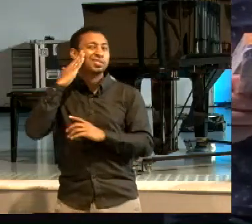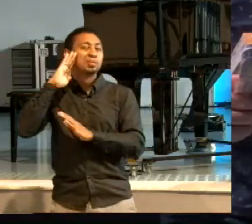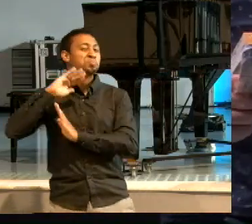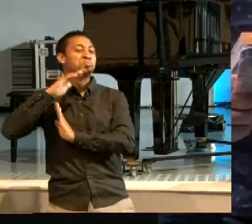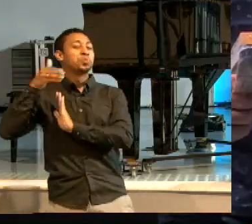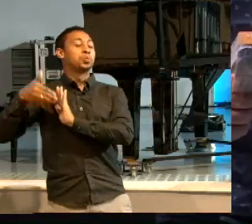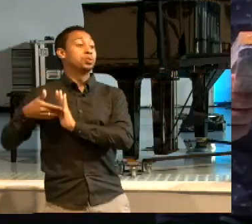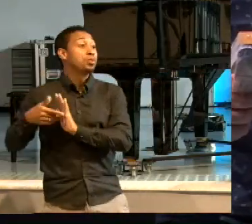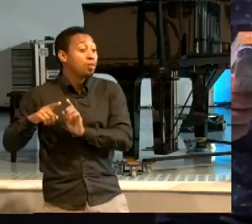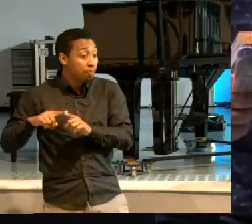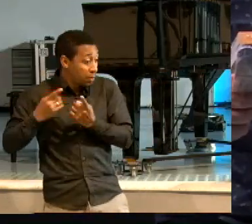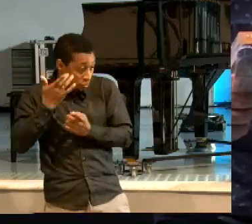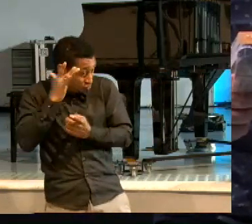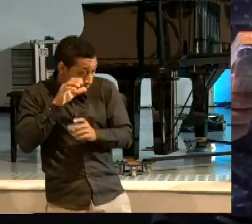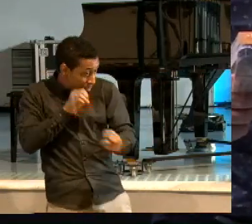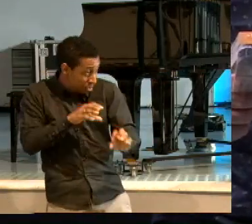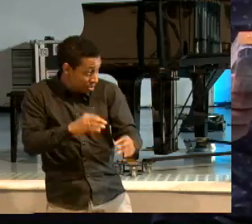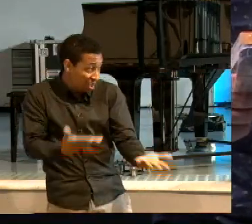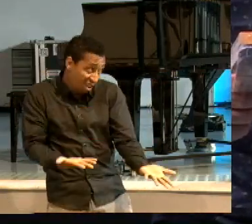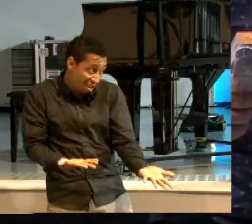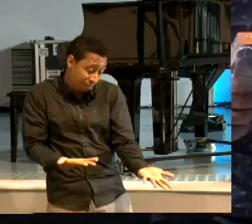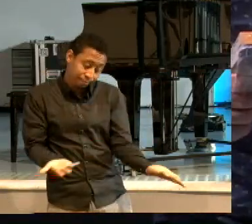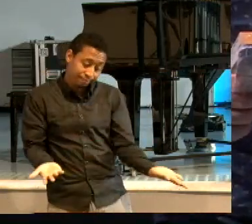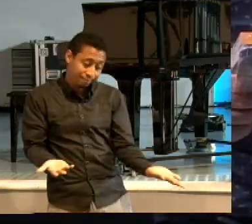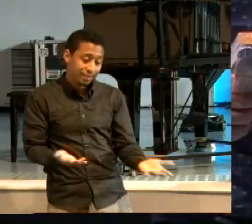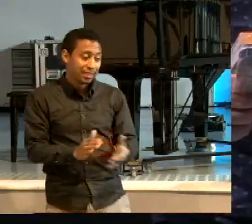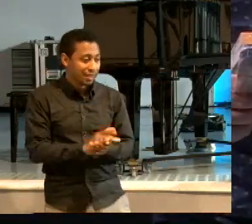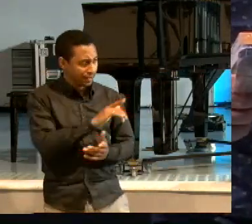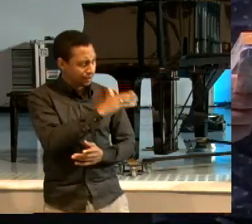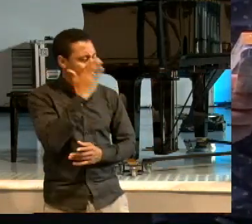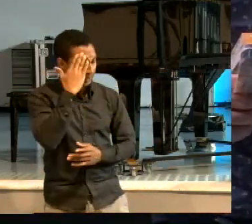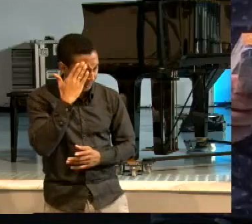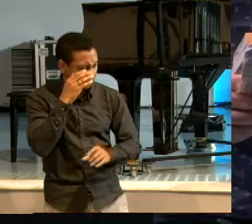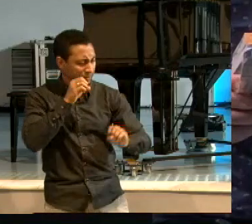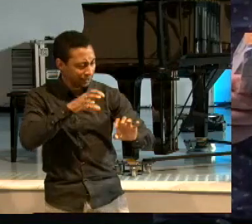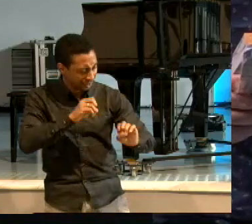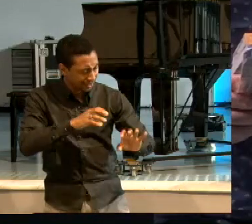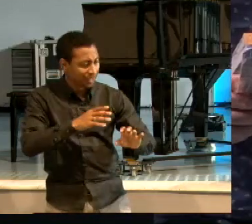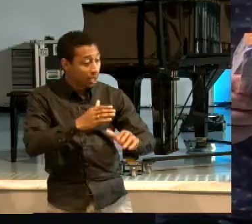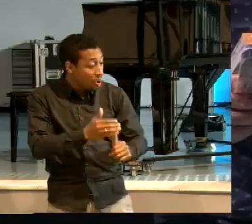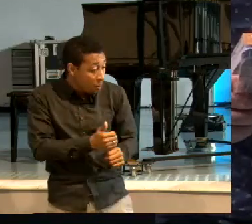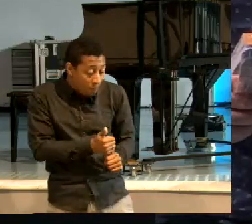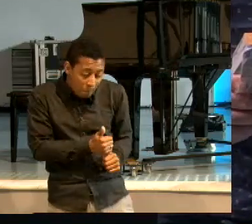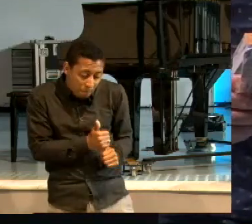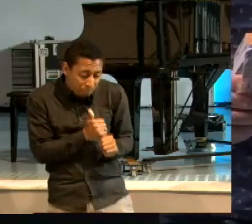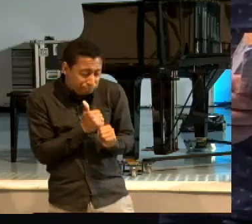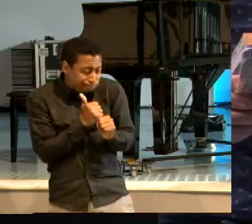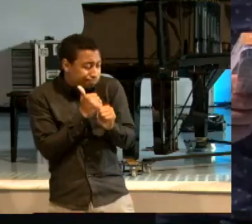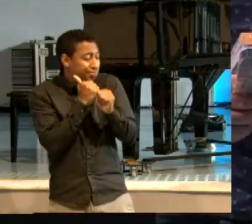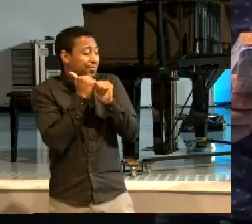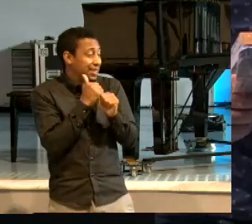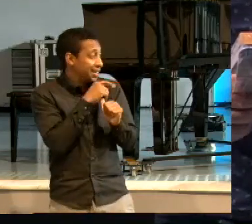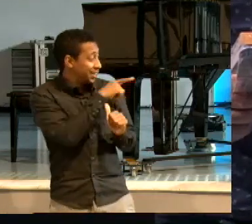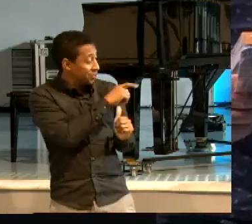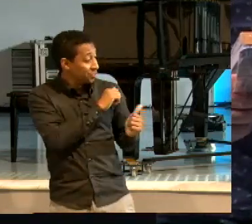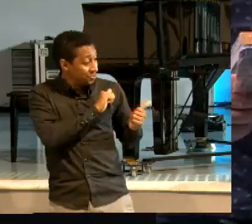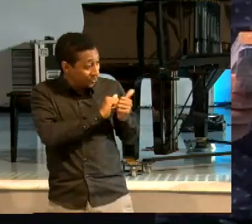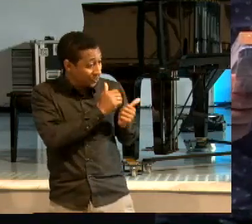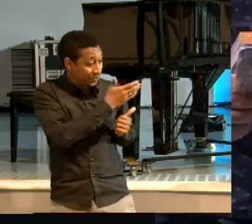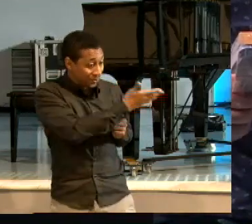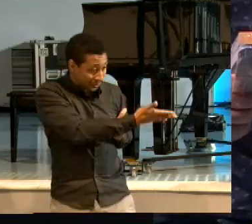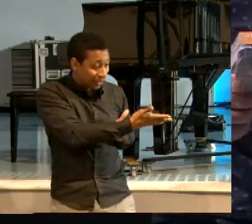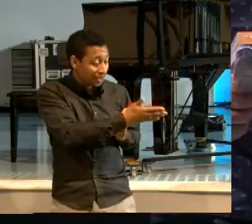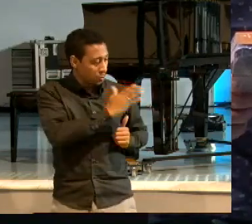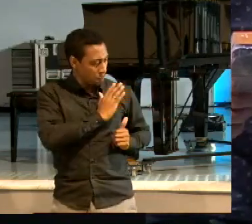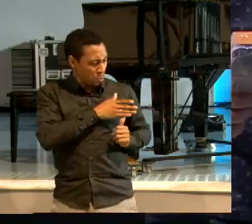Então, realmente, irmãos, é um privilégio enorme. Eu espero que o teu coração esteja escancarado, porque na medida